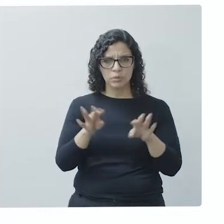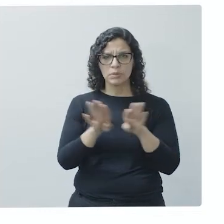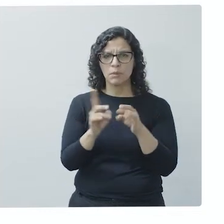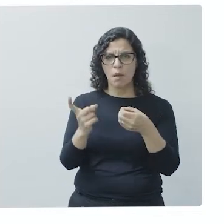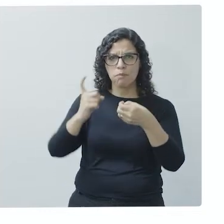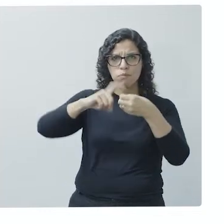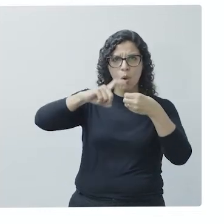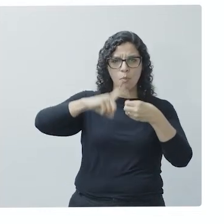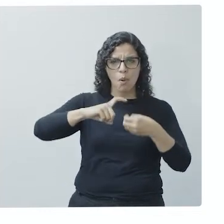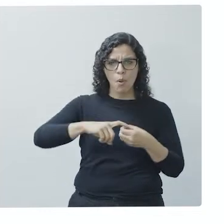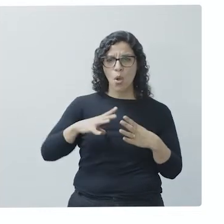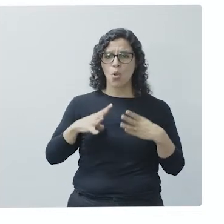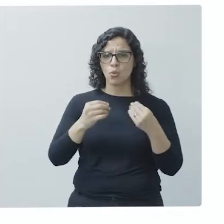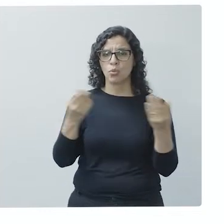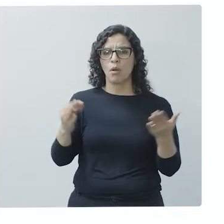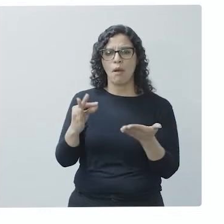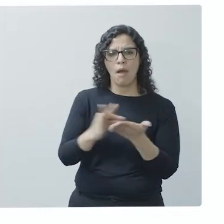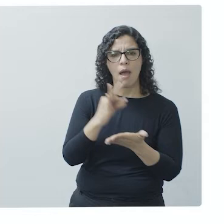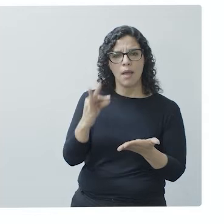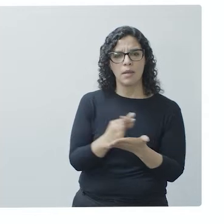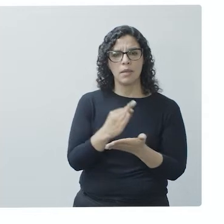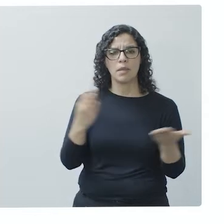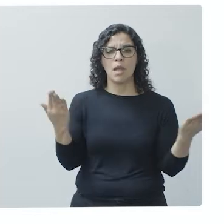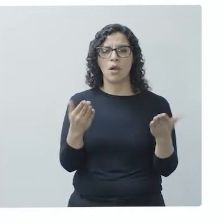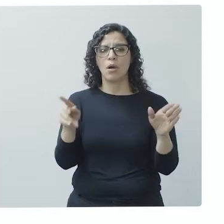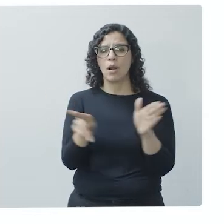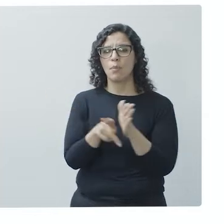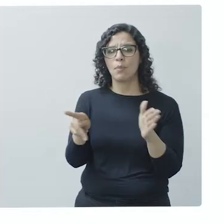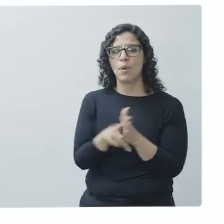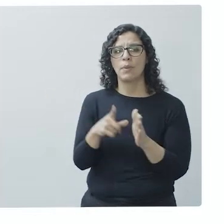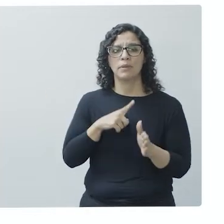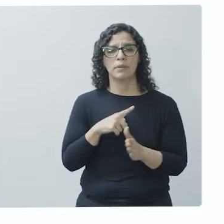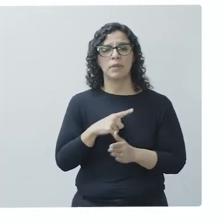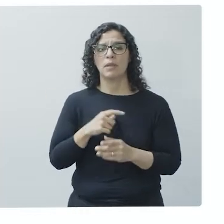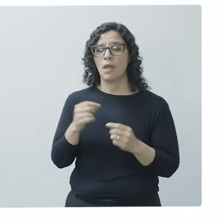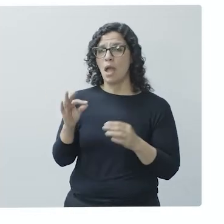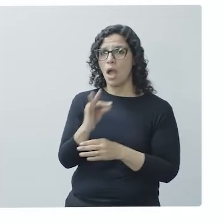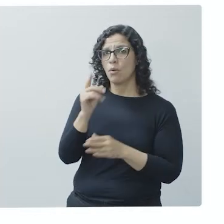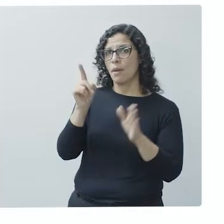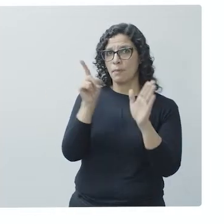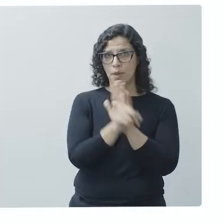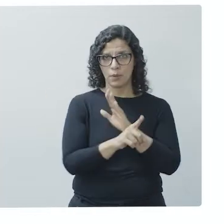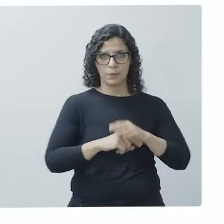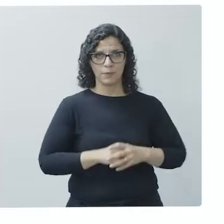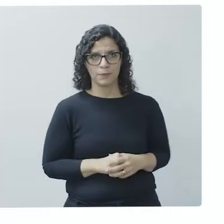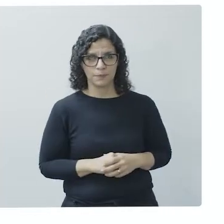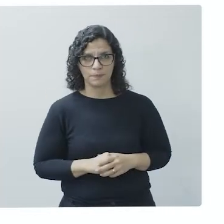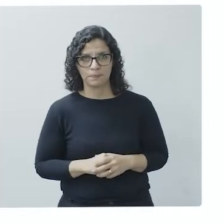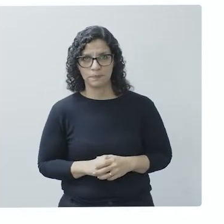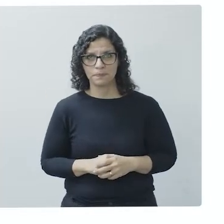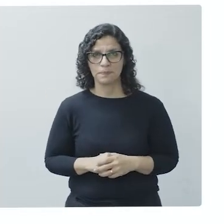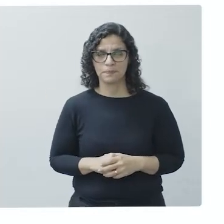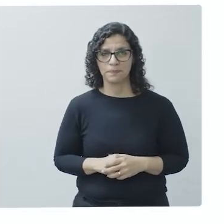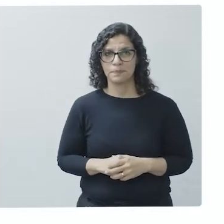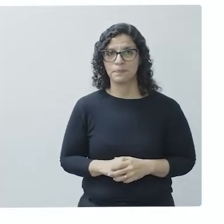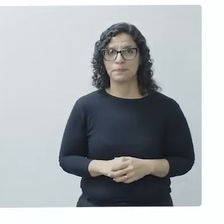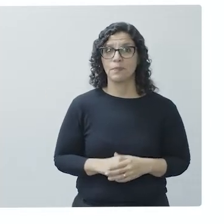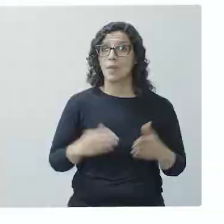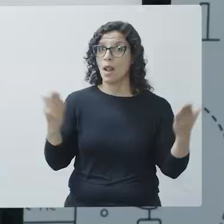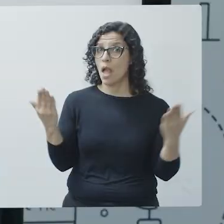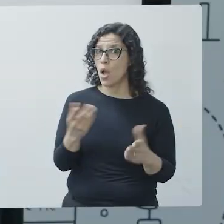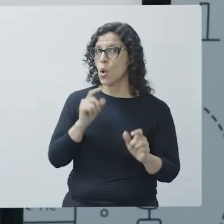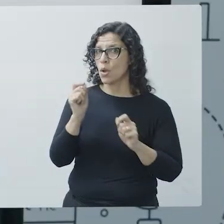abotoando, acolchetando a linha para mofar da agulha, perguntou-lhe. Olha